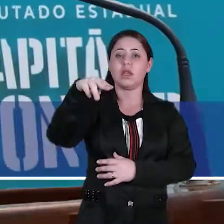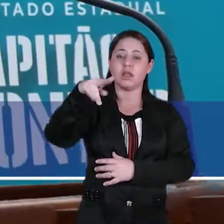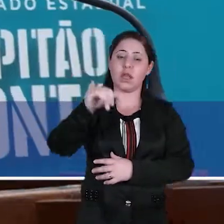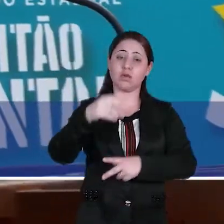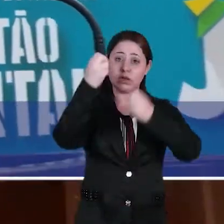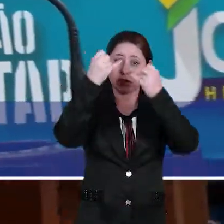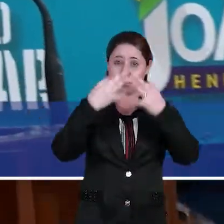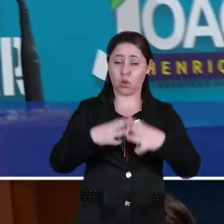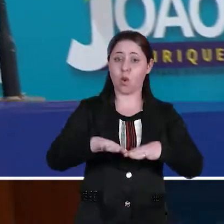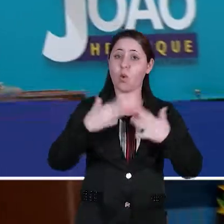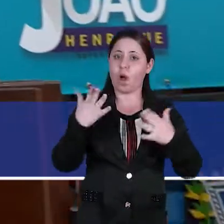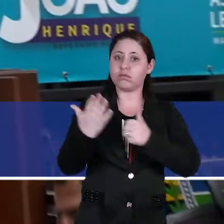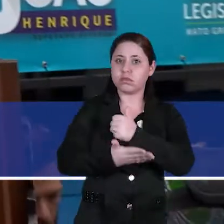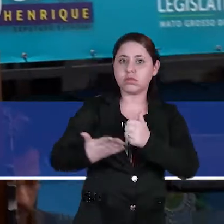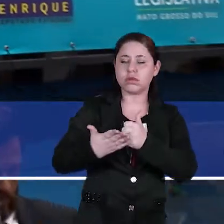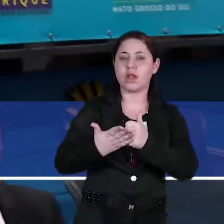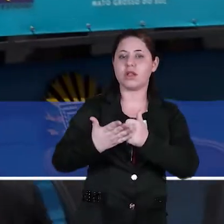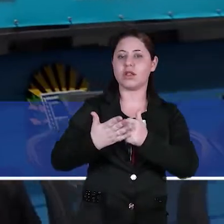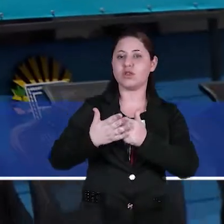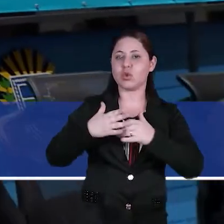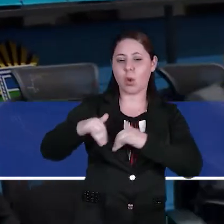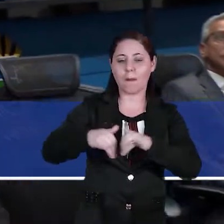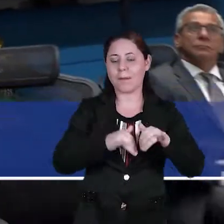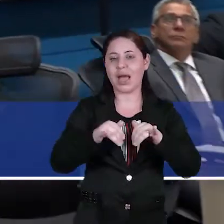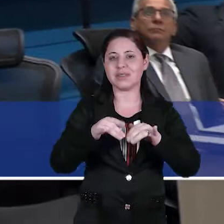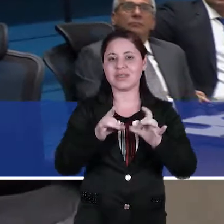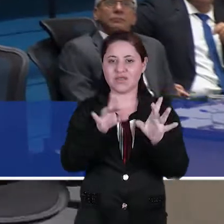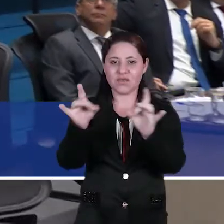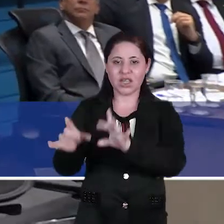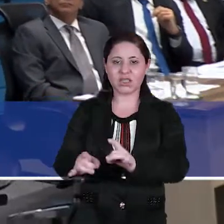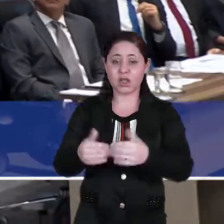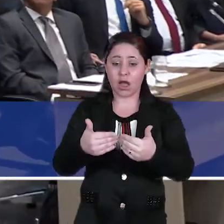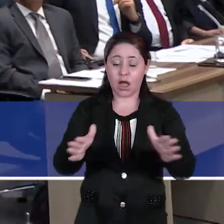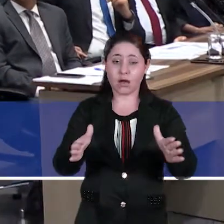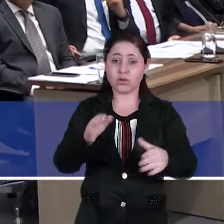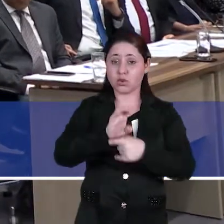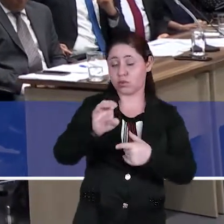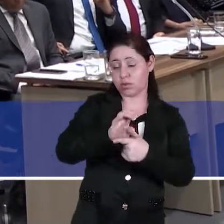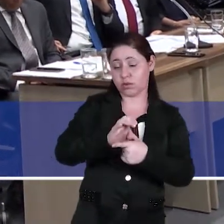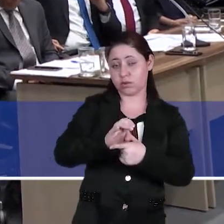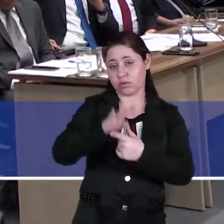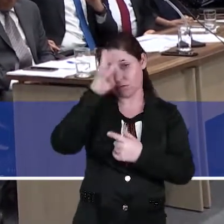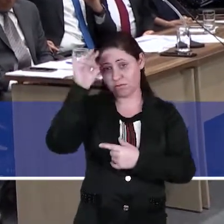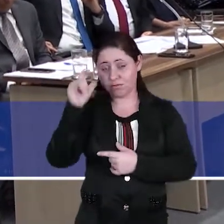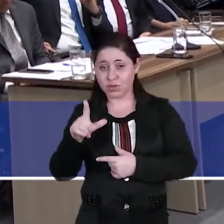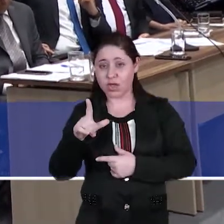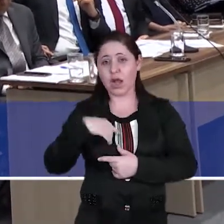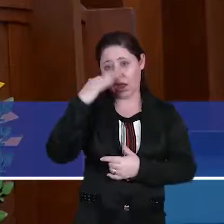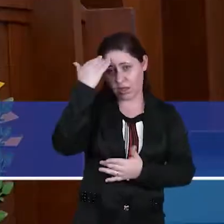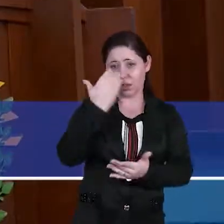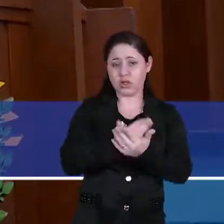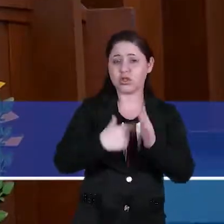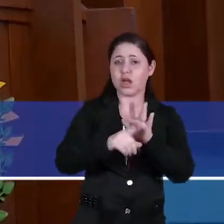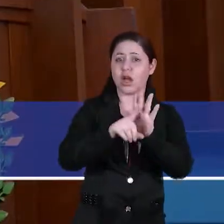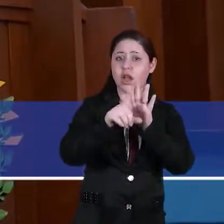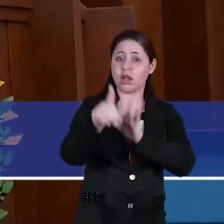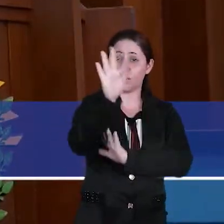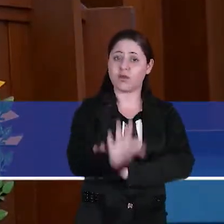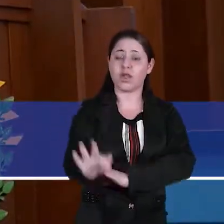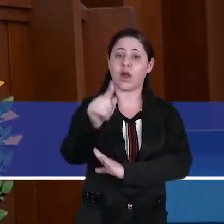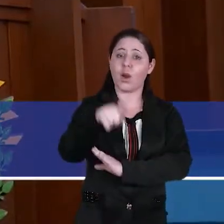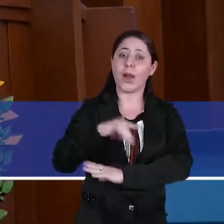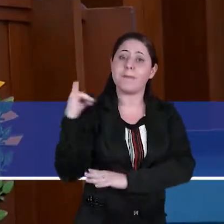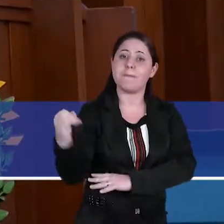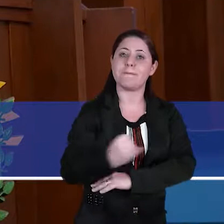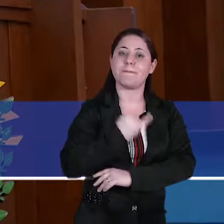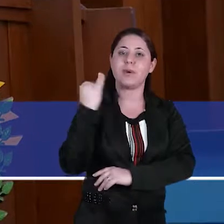Stivelberg, falou aos ouvintes quais os potenciais de mercado que se abrem em Mato Grosso do Sul com a nova regulação. Ele acredita que a